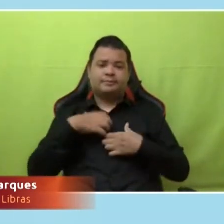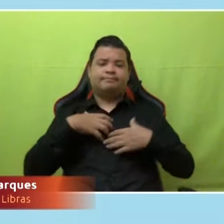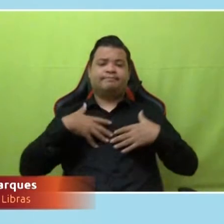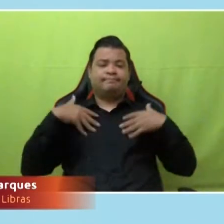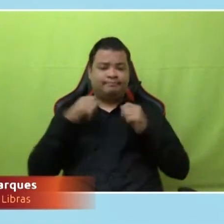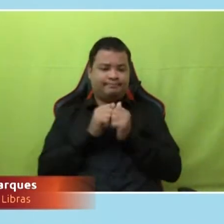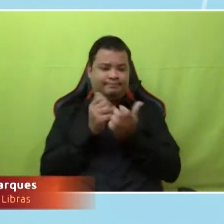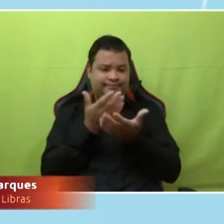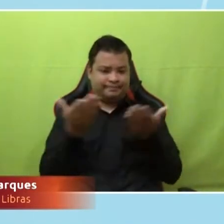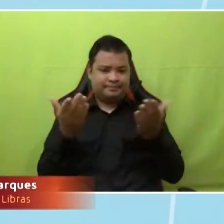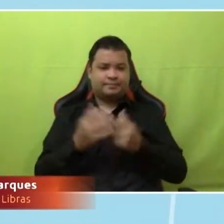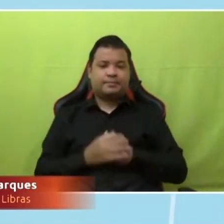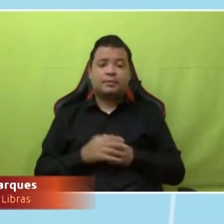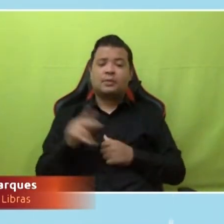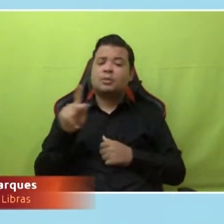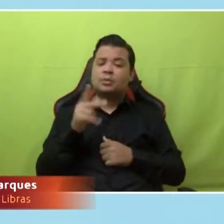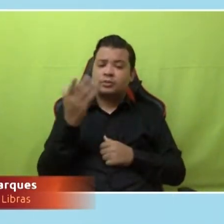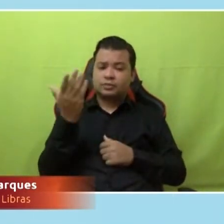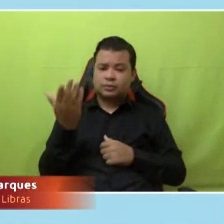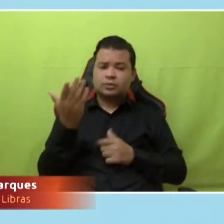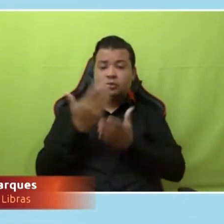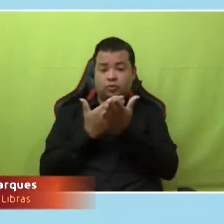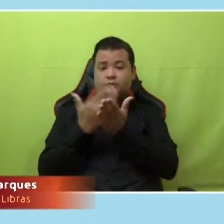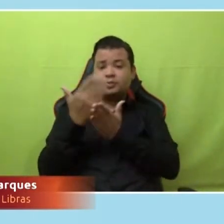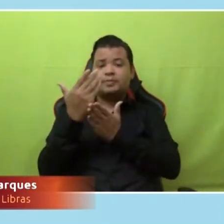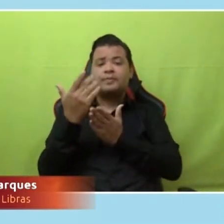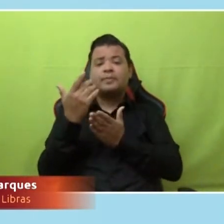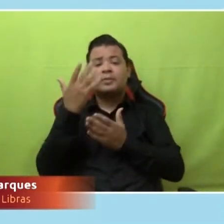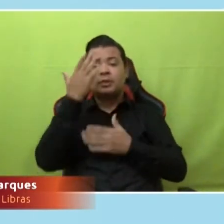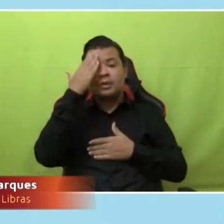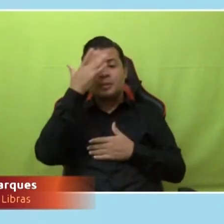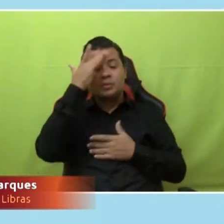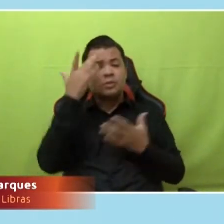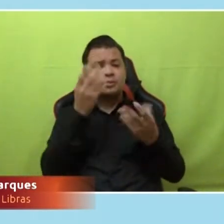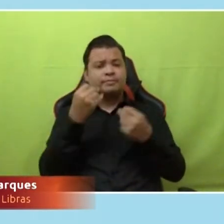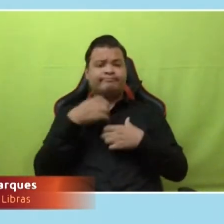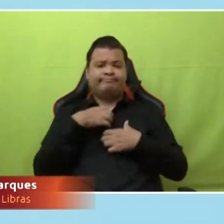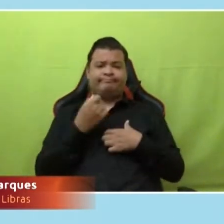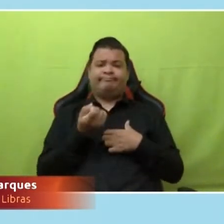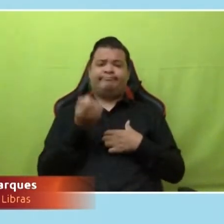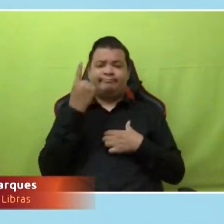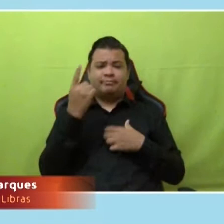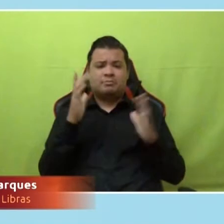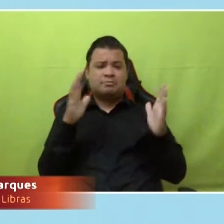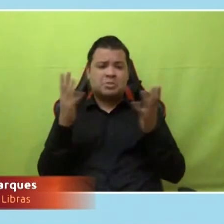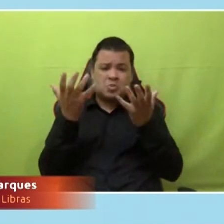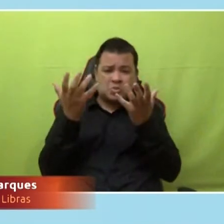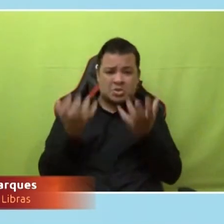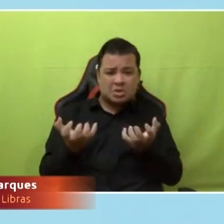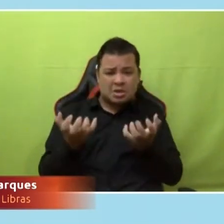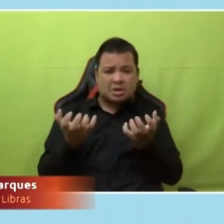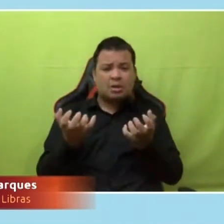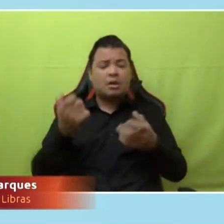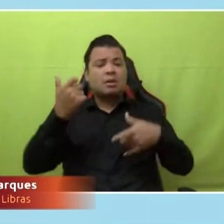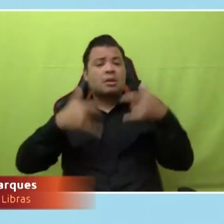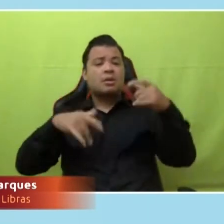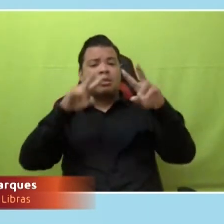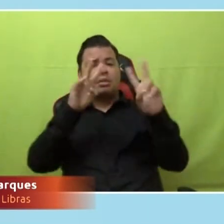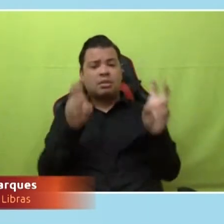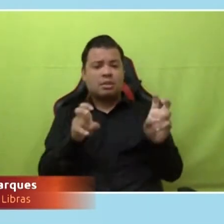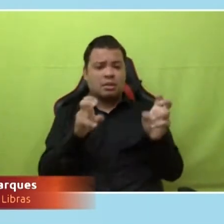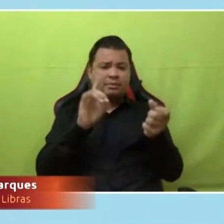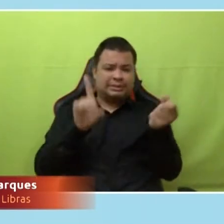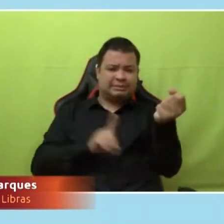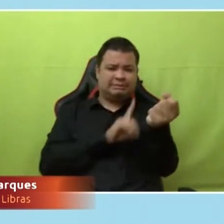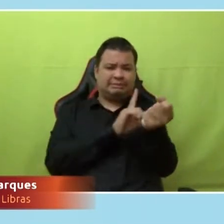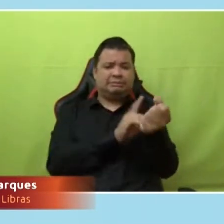para começar, eu acho que para muitas pessoas é estranho falar de dengue no momento de seca, né? Nós estamos aí há vários meses sem chuva, a gente